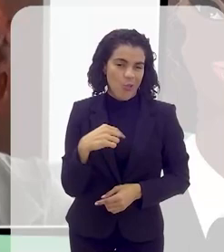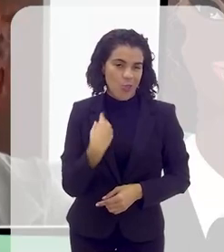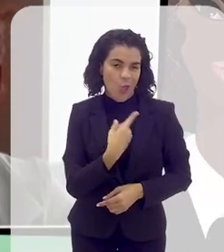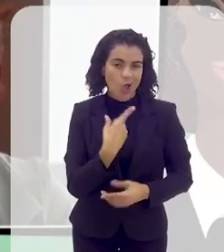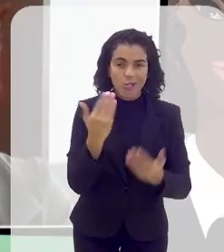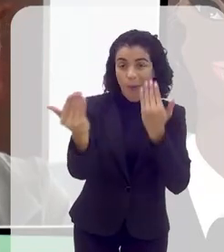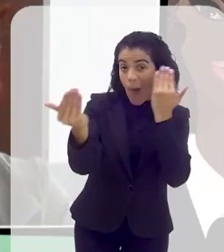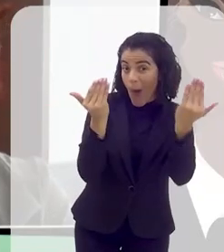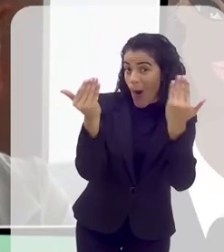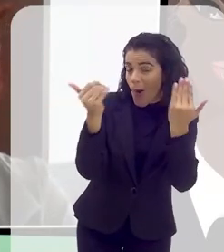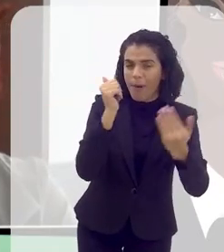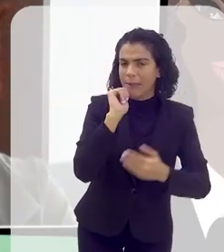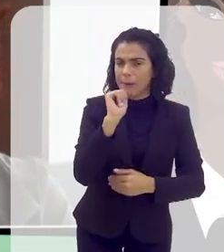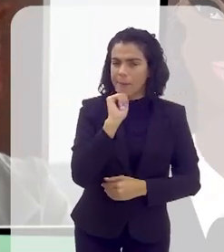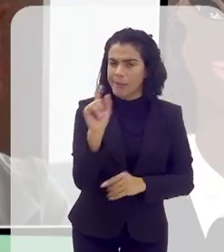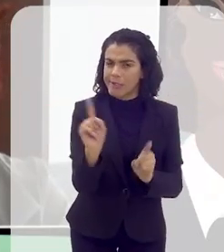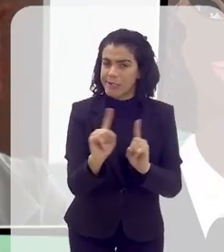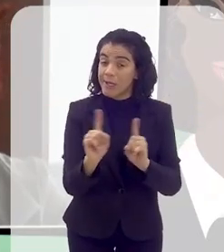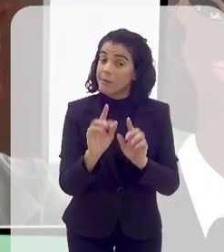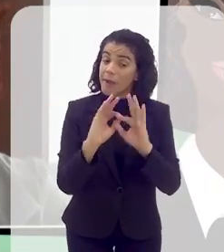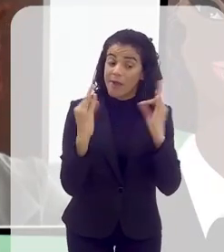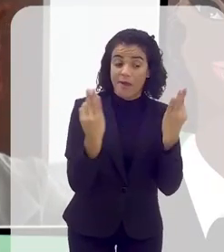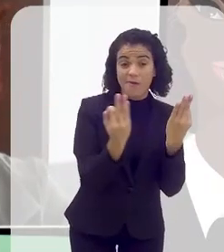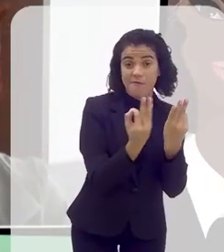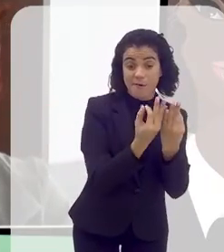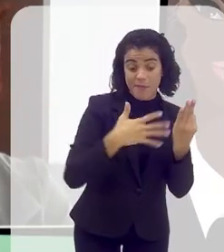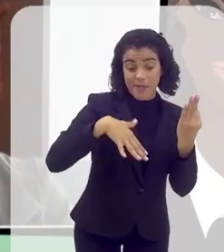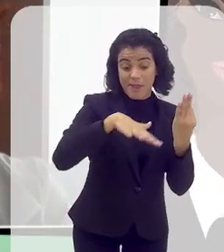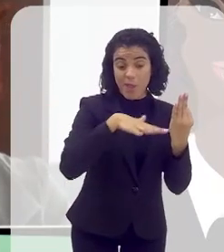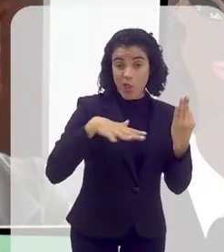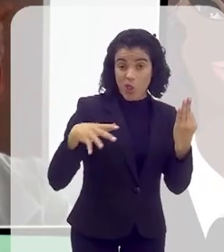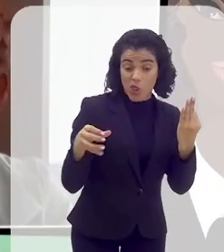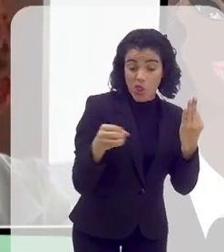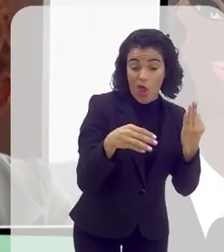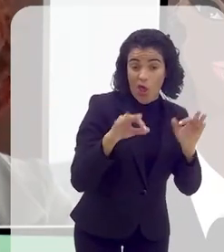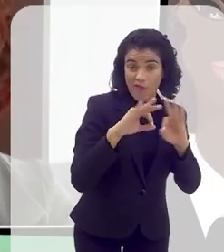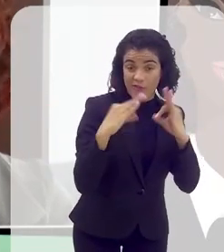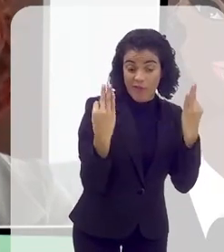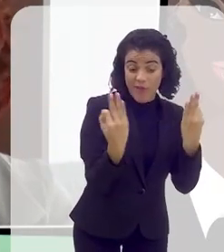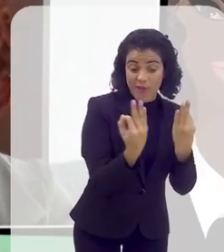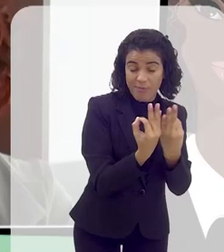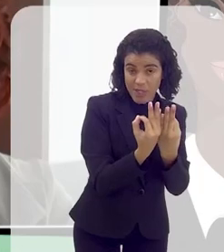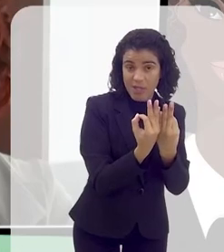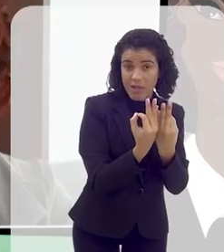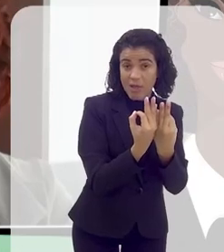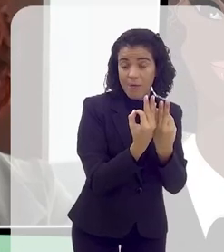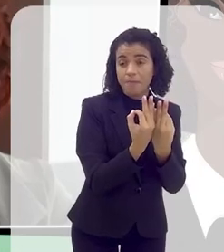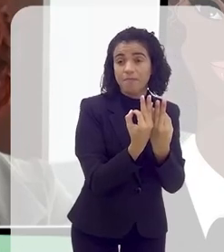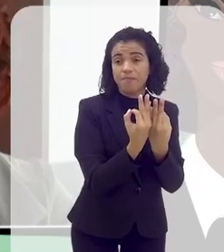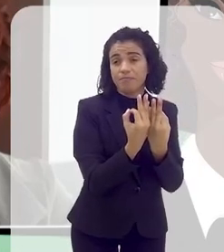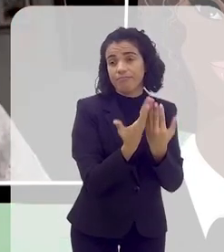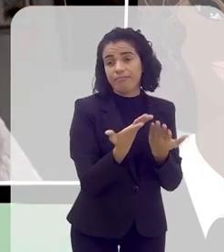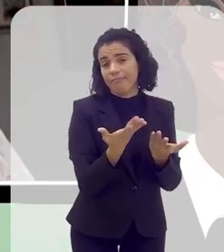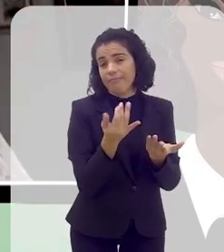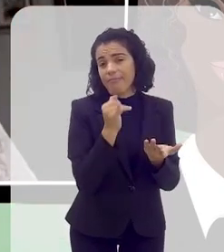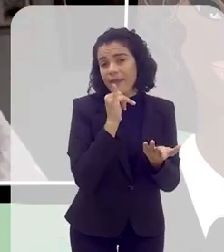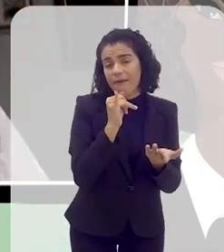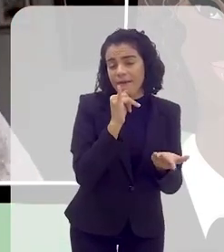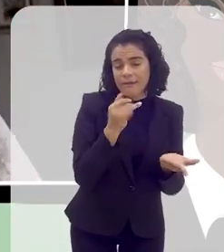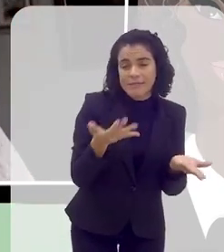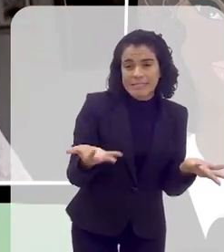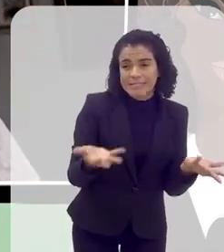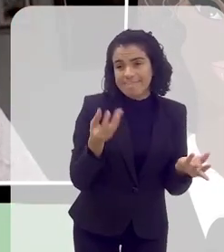não está equiparando com a mãe, mas na família, no núcleo, no novo núcleo que é formado, né, perante a